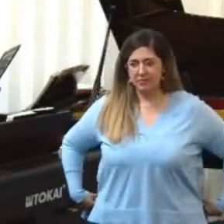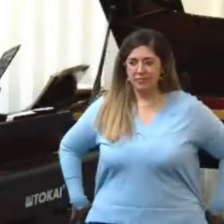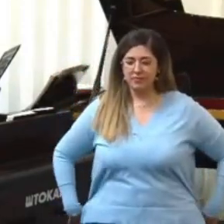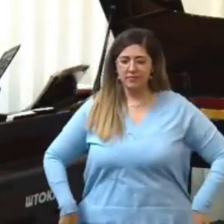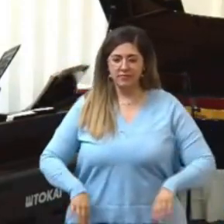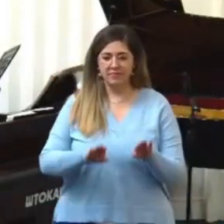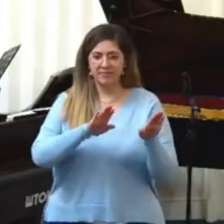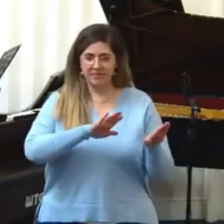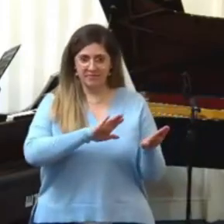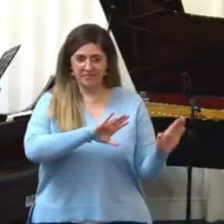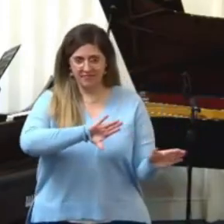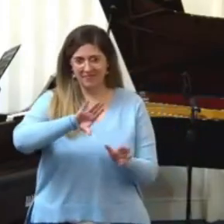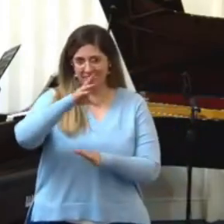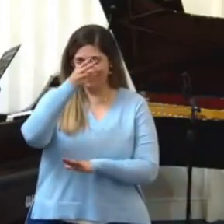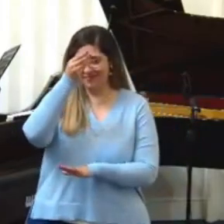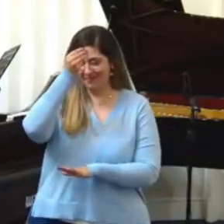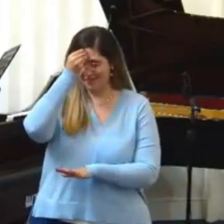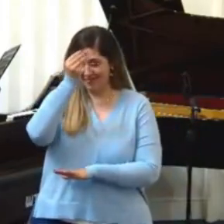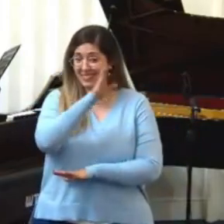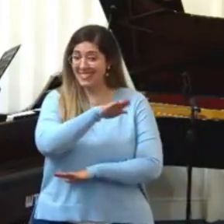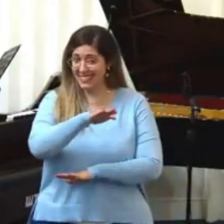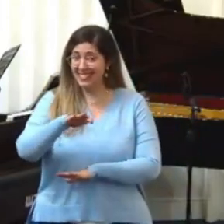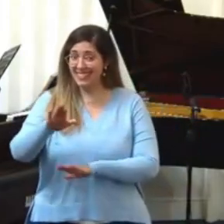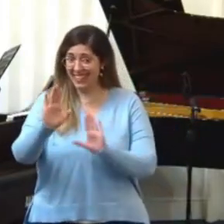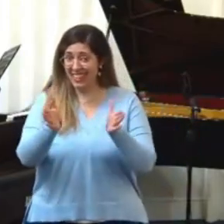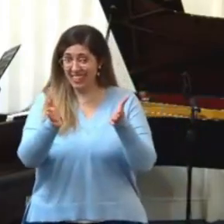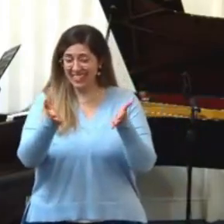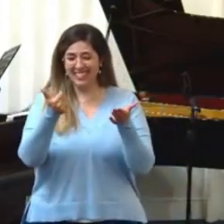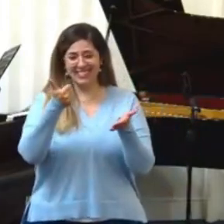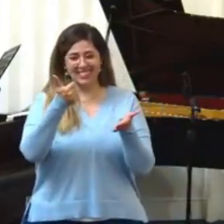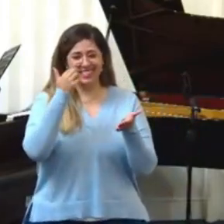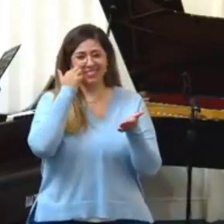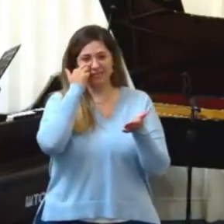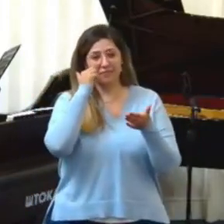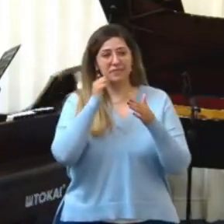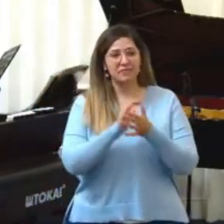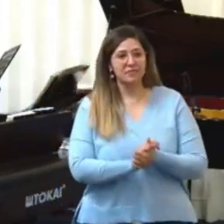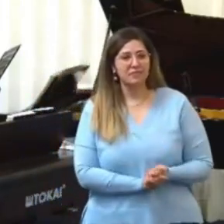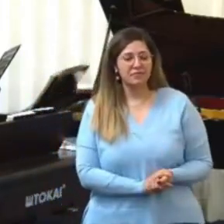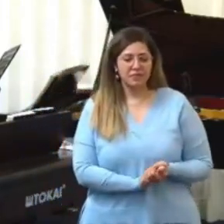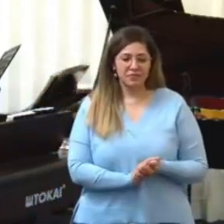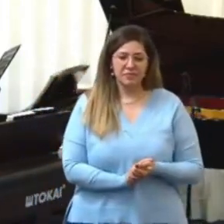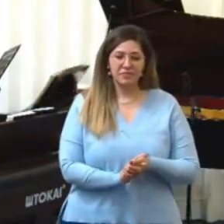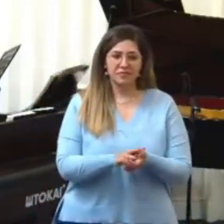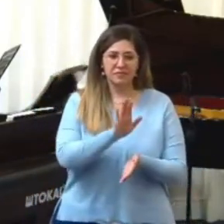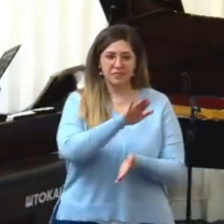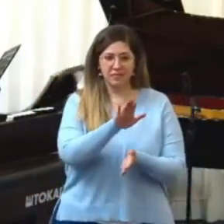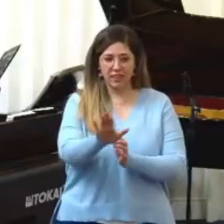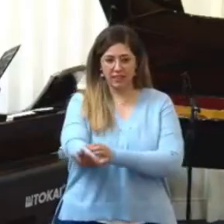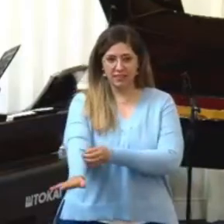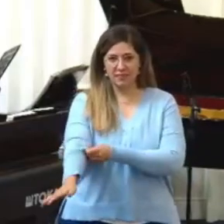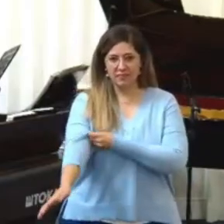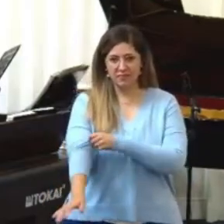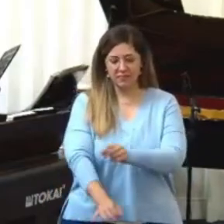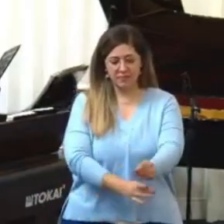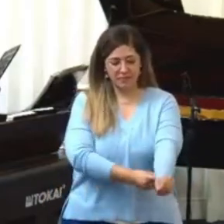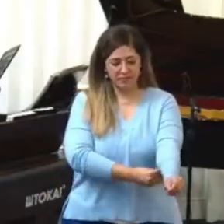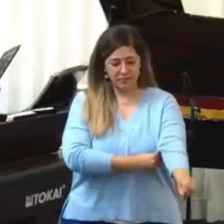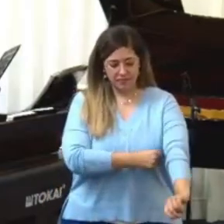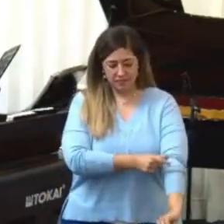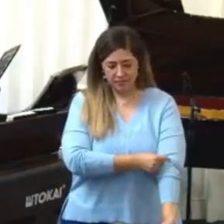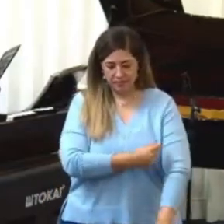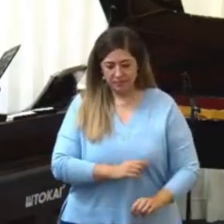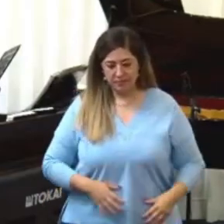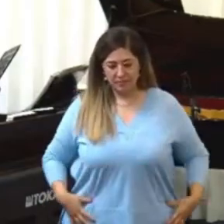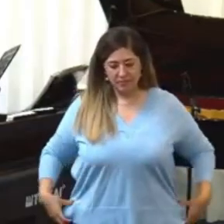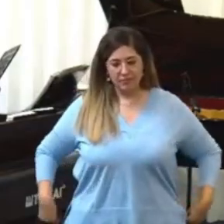Conversar com as nossas crianças amadas, como sempre fazemos. Crianças, pastor gostaria de pedir que vocês